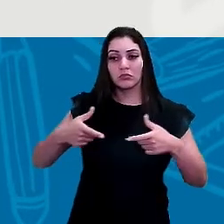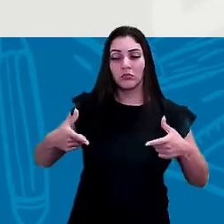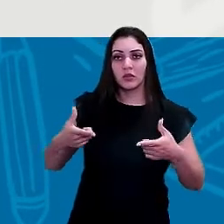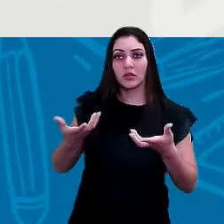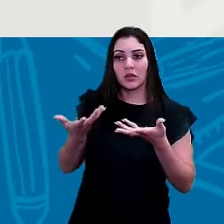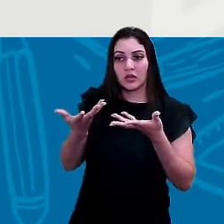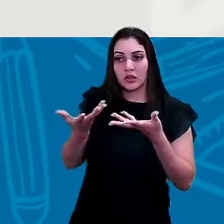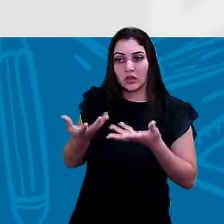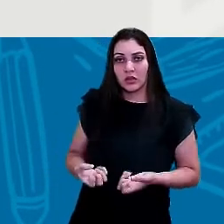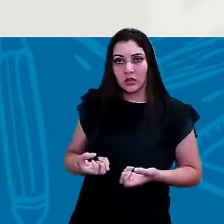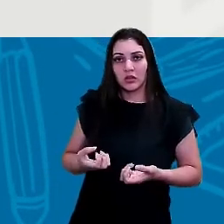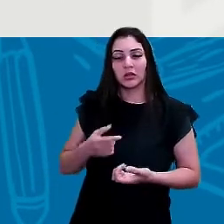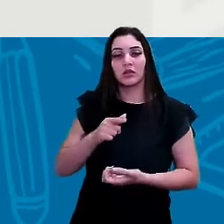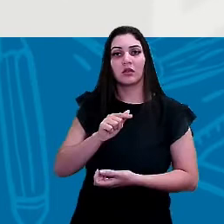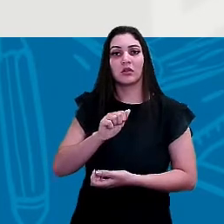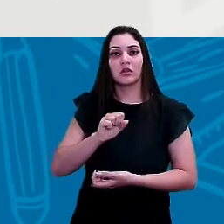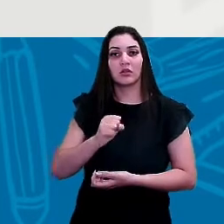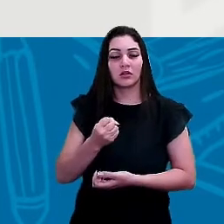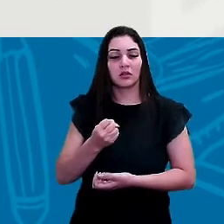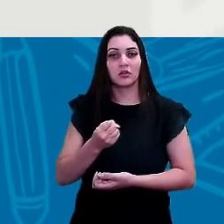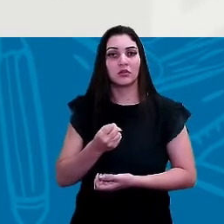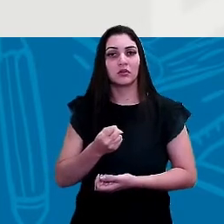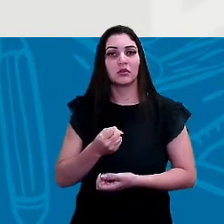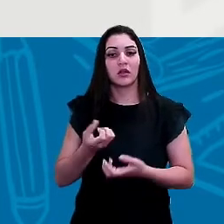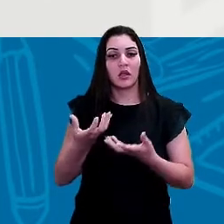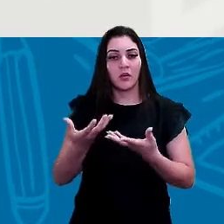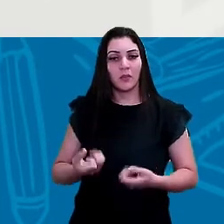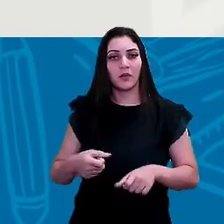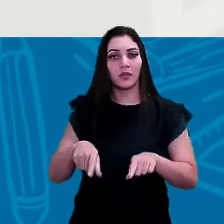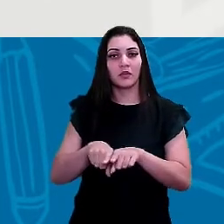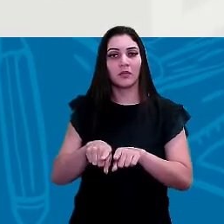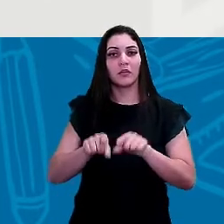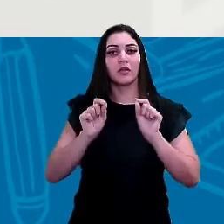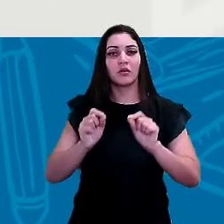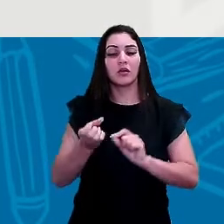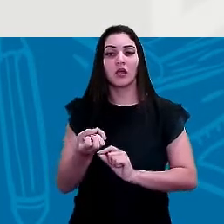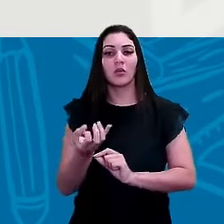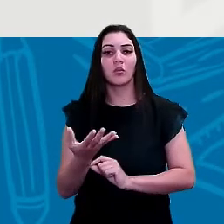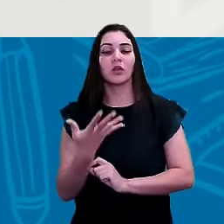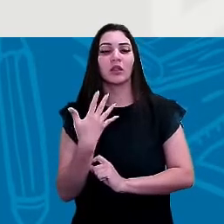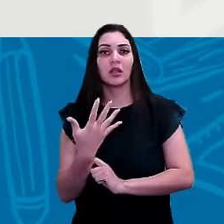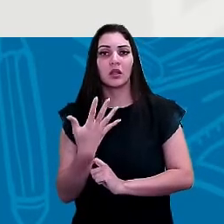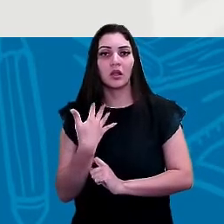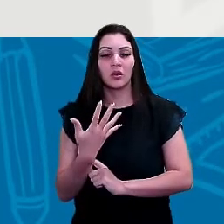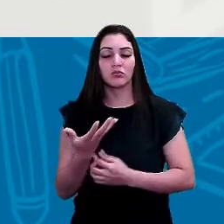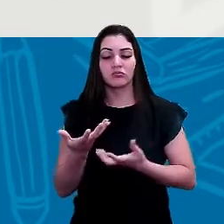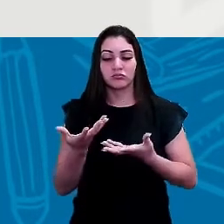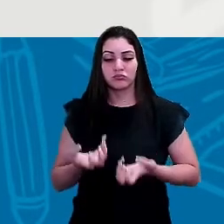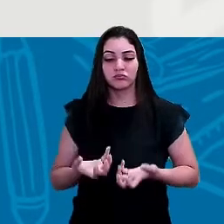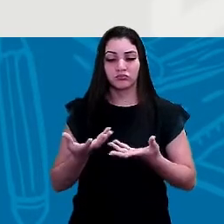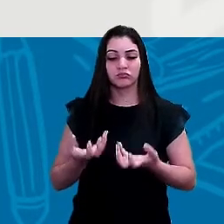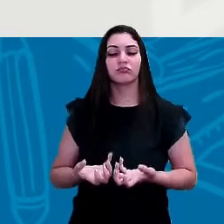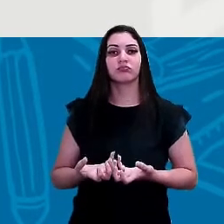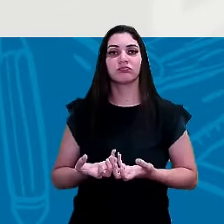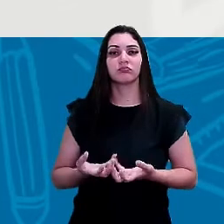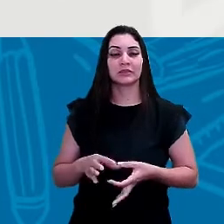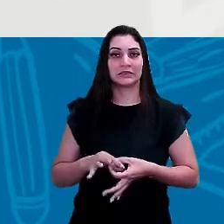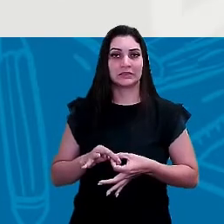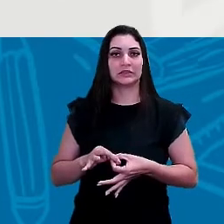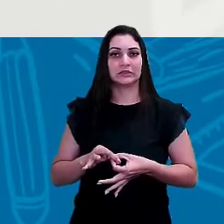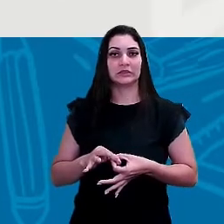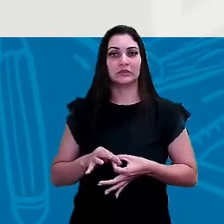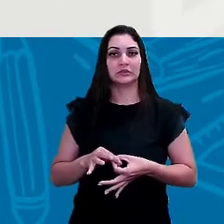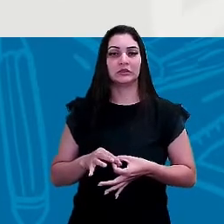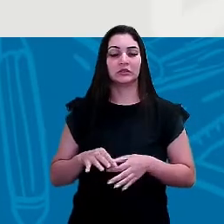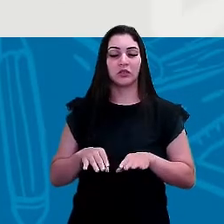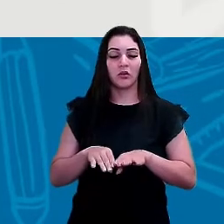gás, você aumenta o efeito estufa, aí você aumenta também a quantidade de calor que é absorvida, que é retida, aumentando